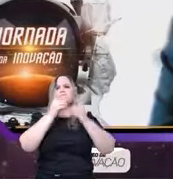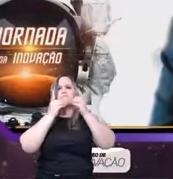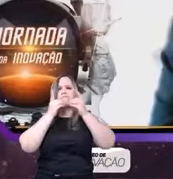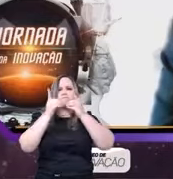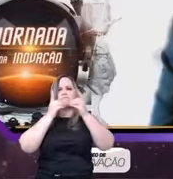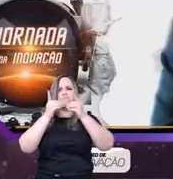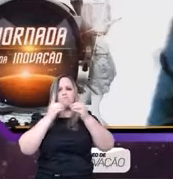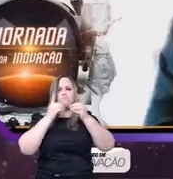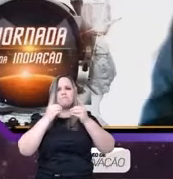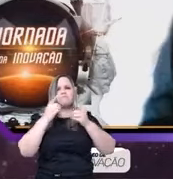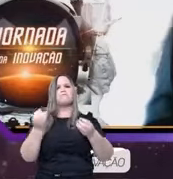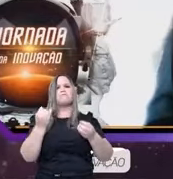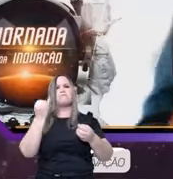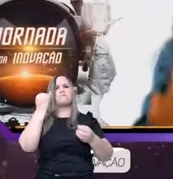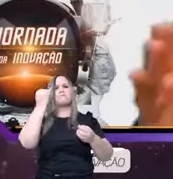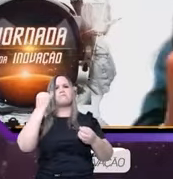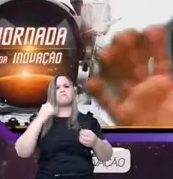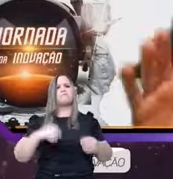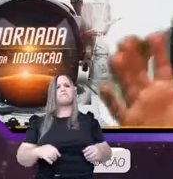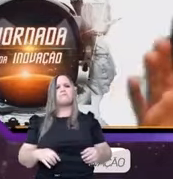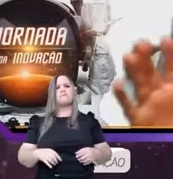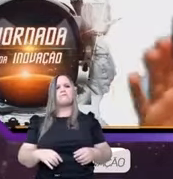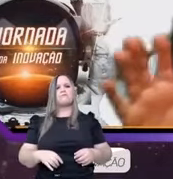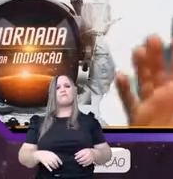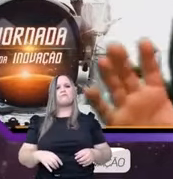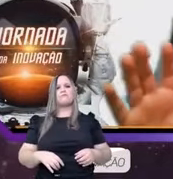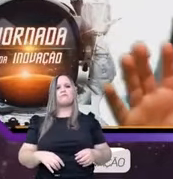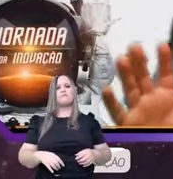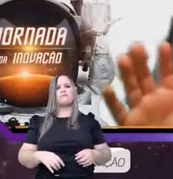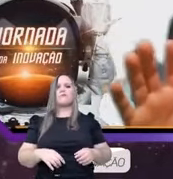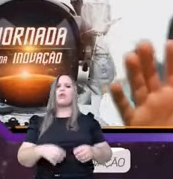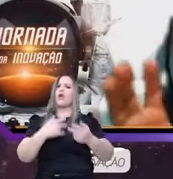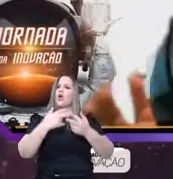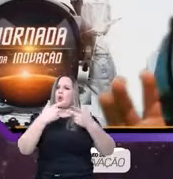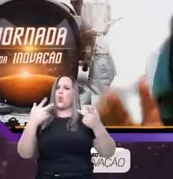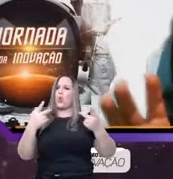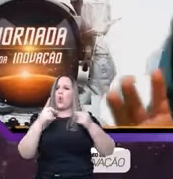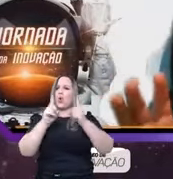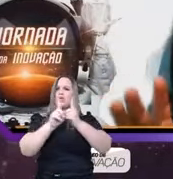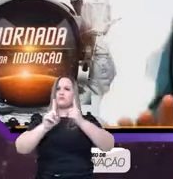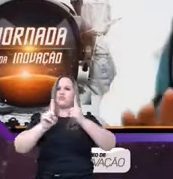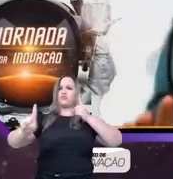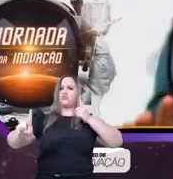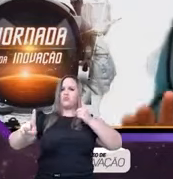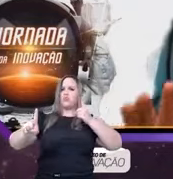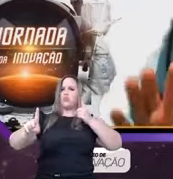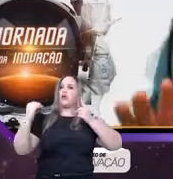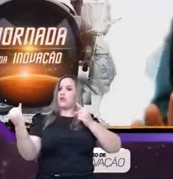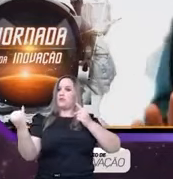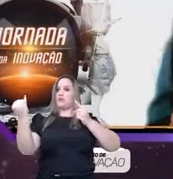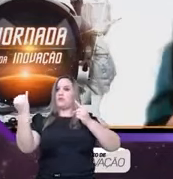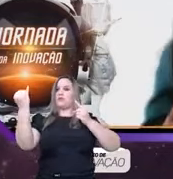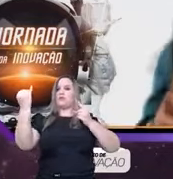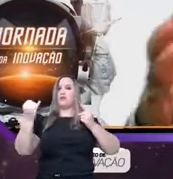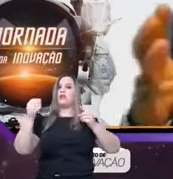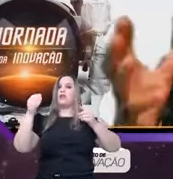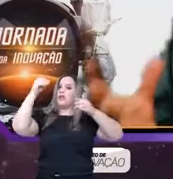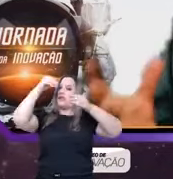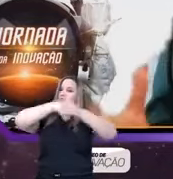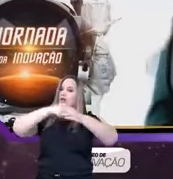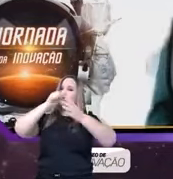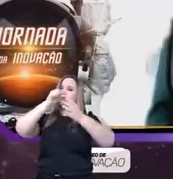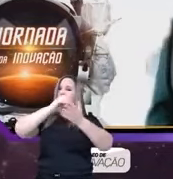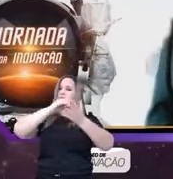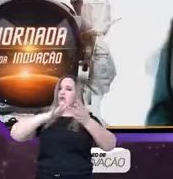dessa nossa discussão uma distinção bem elementar, né? A gente tem dentro da atividade do